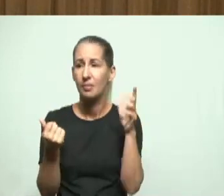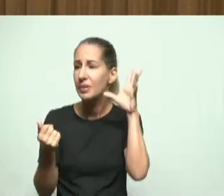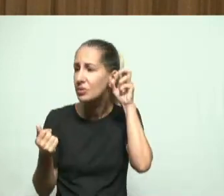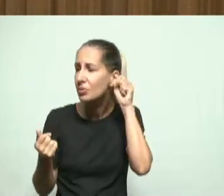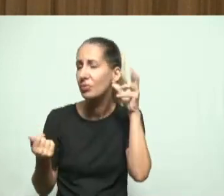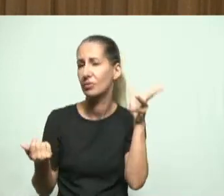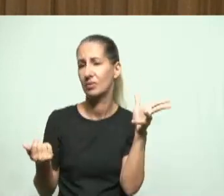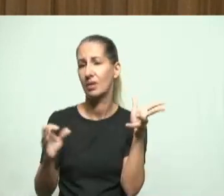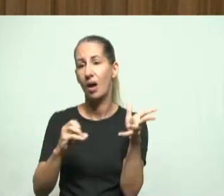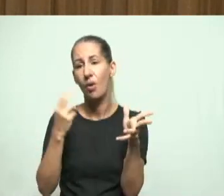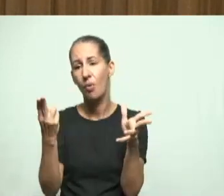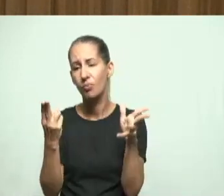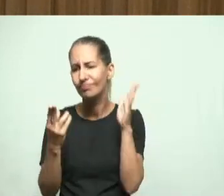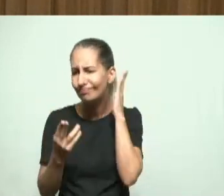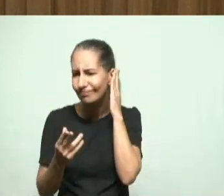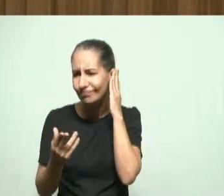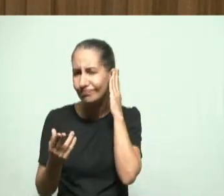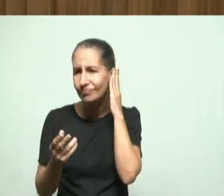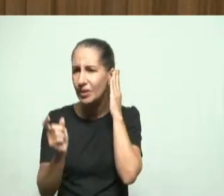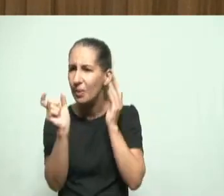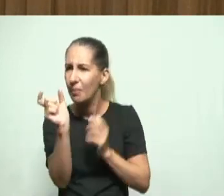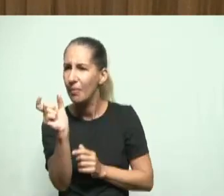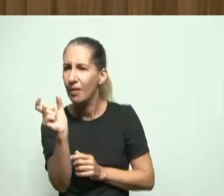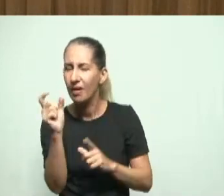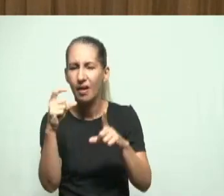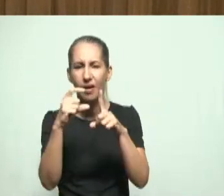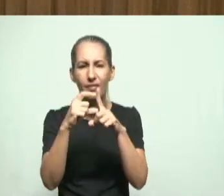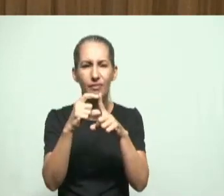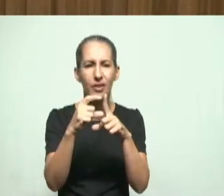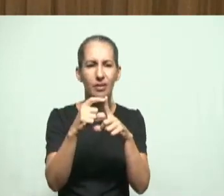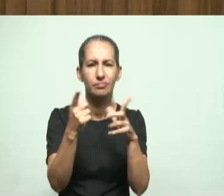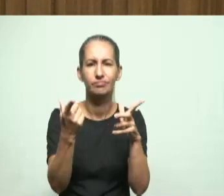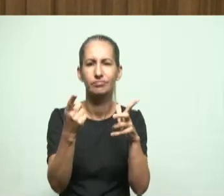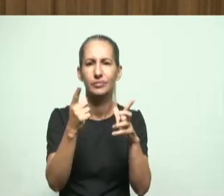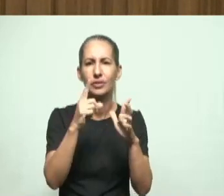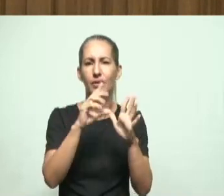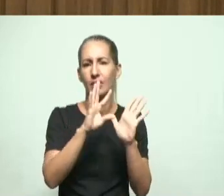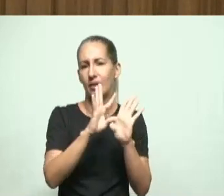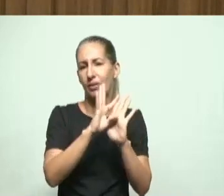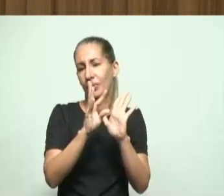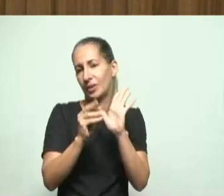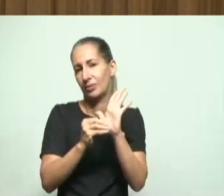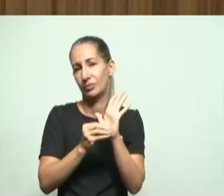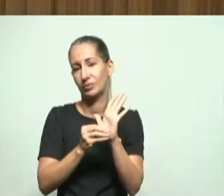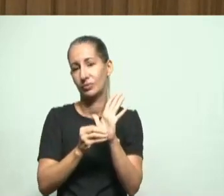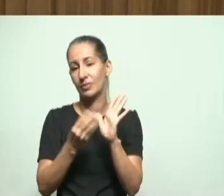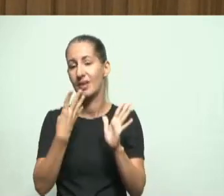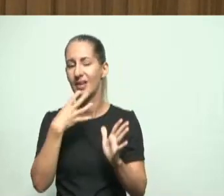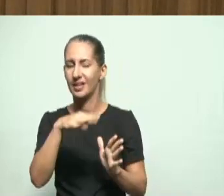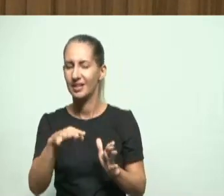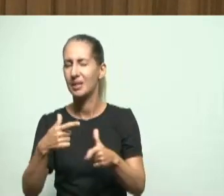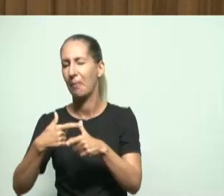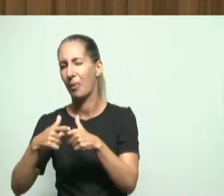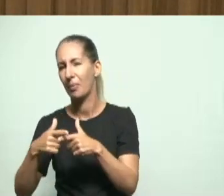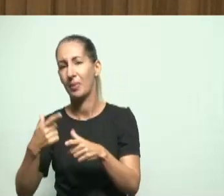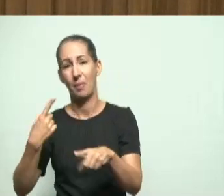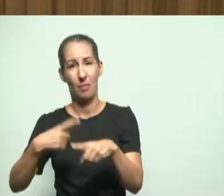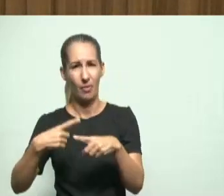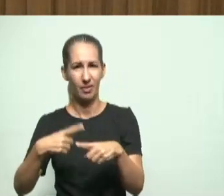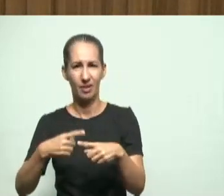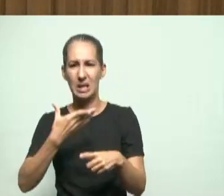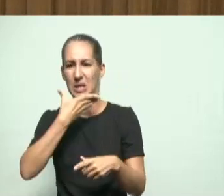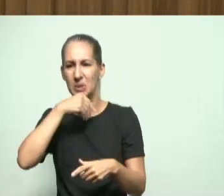direito ou não escutar direito uma palavra ou um conteúdo. E essas crianças são penalizadas, porque os pais